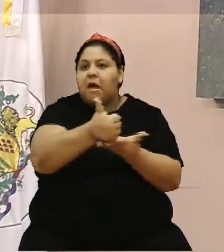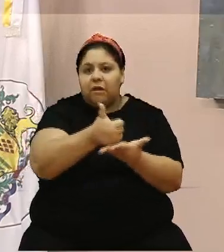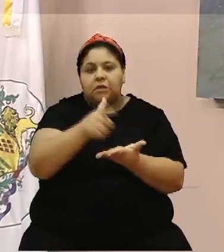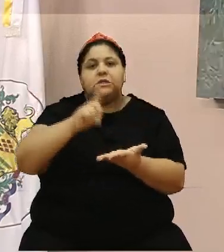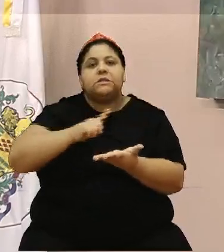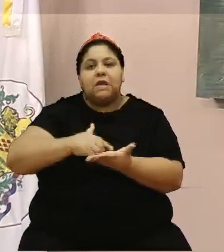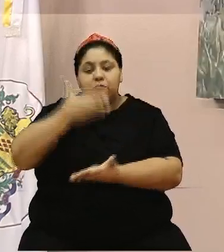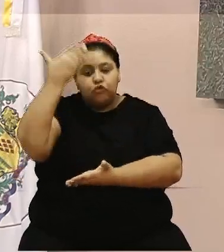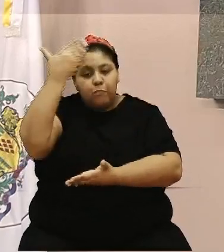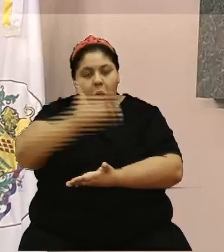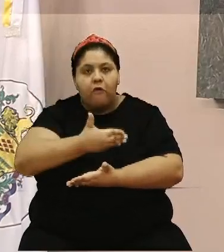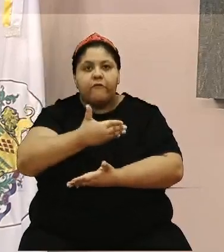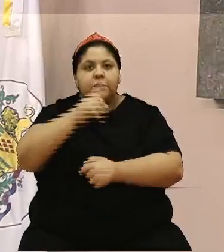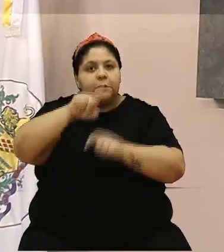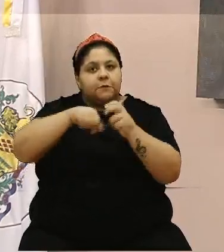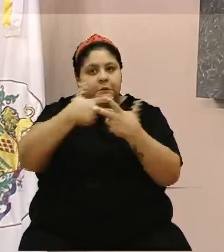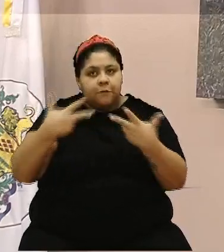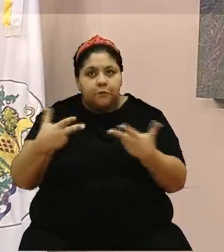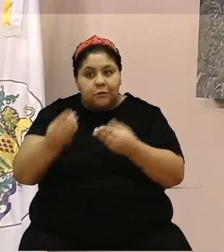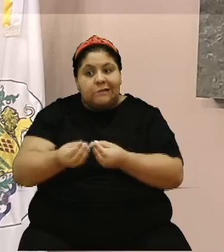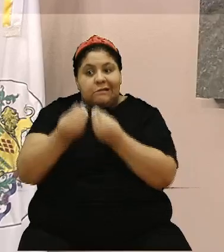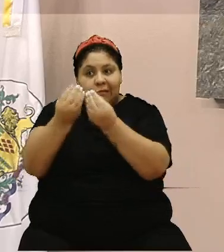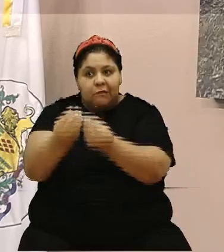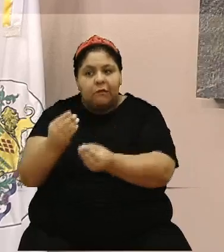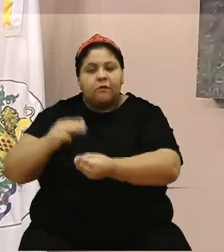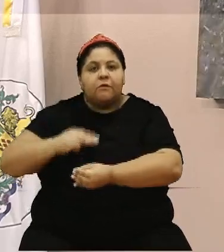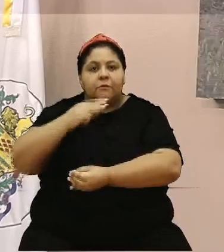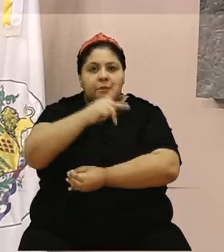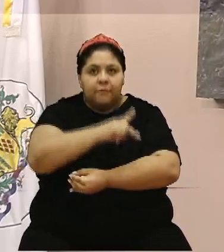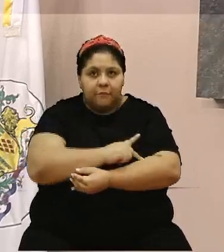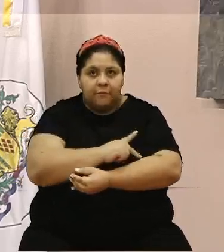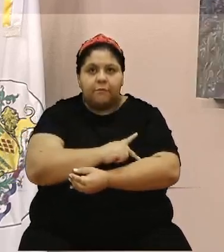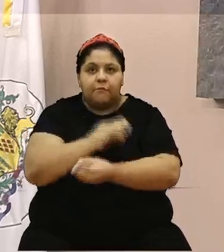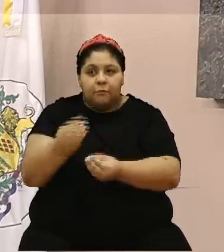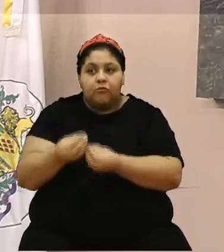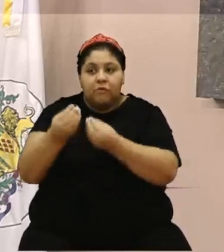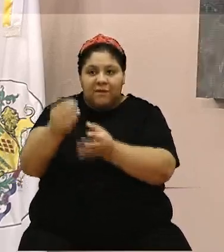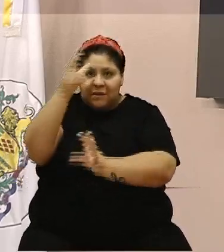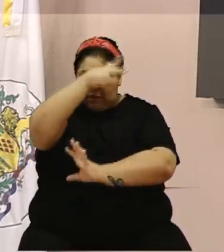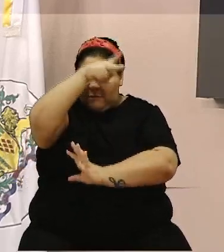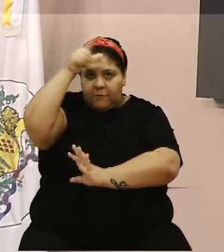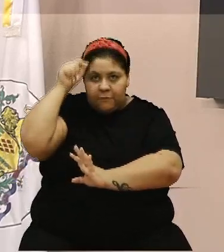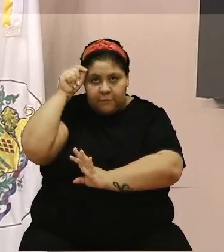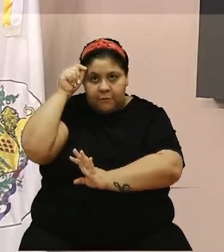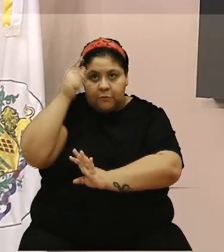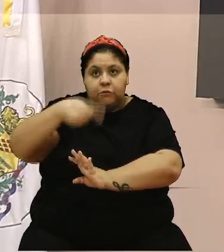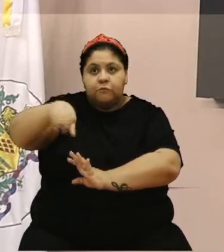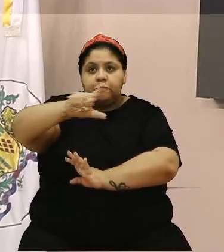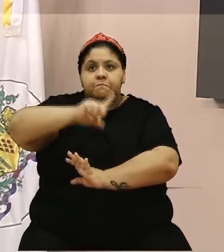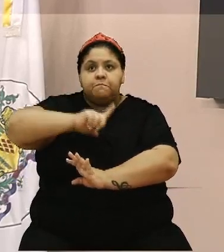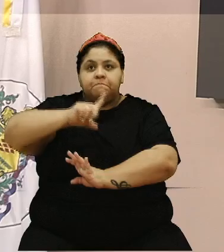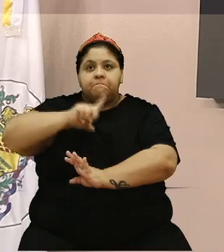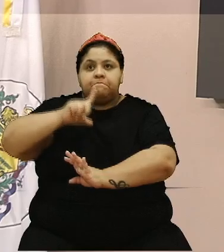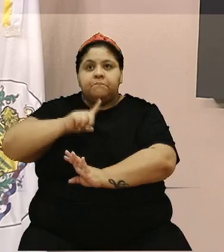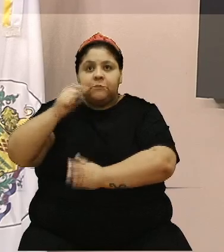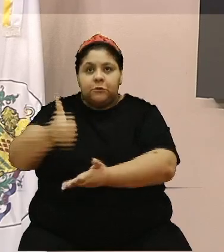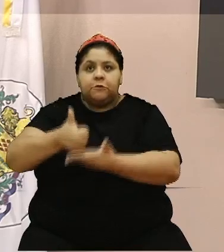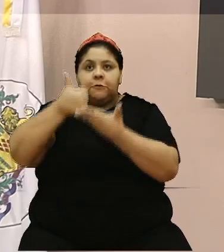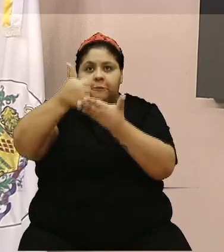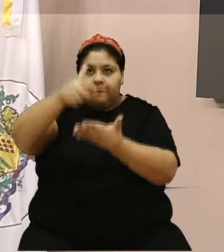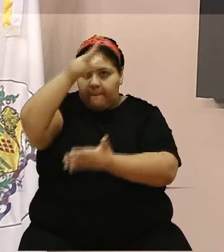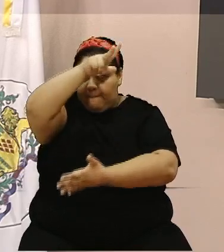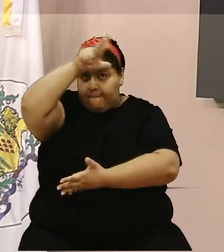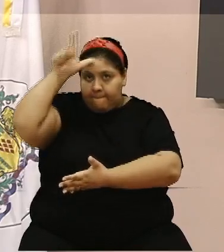temos provas materiais entregues ao Ministério Público, entregue à Prefeitura. Nós tivemos o amparo da